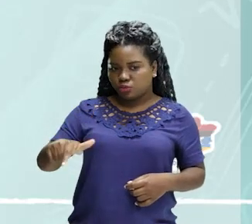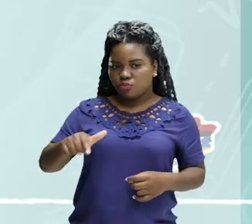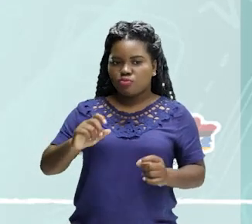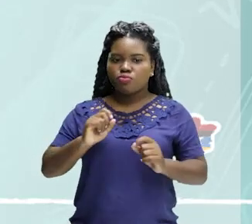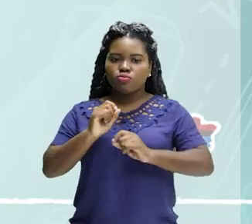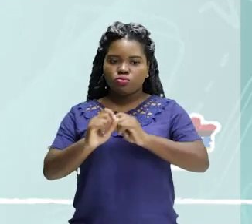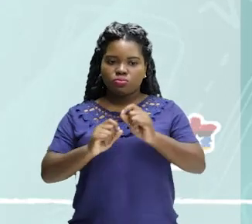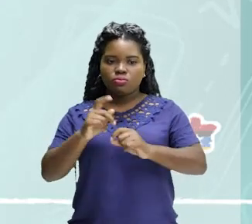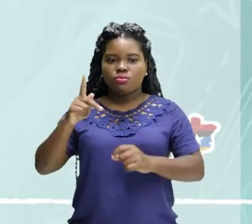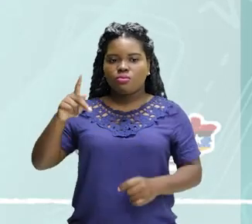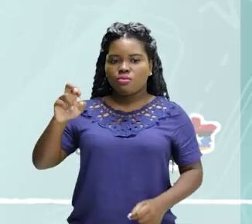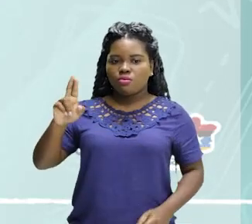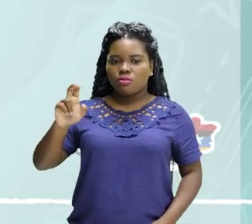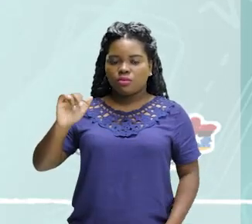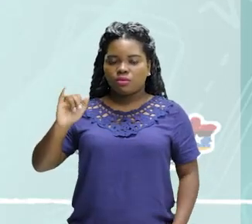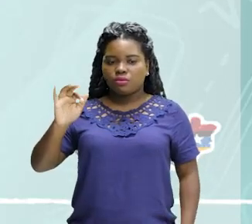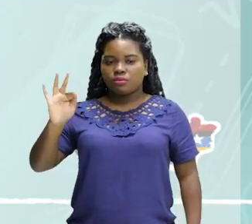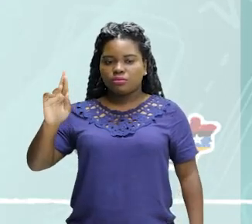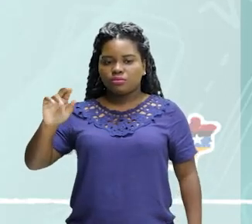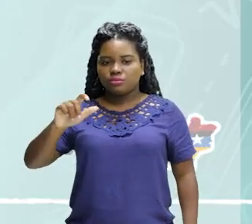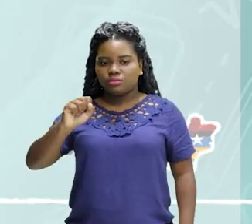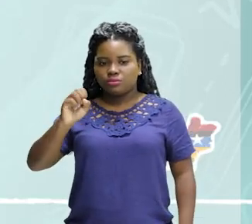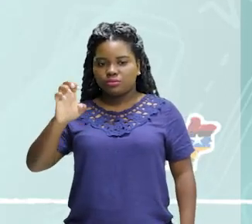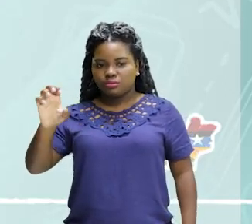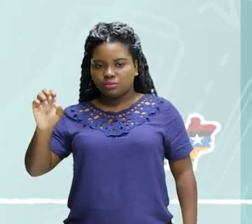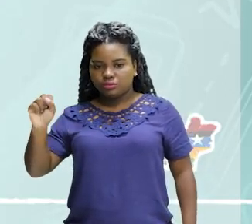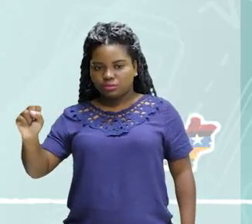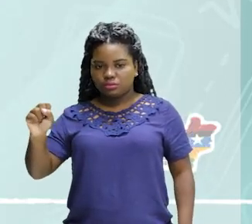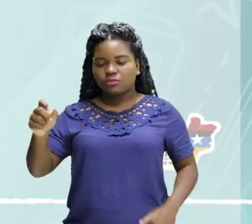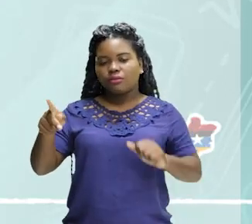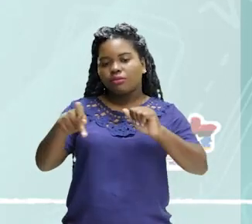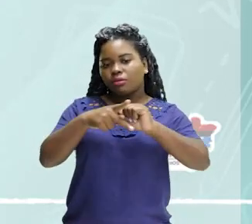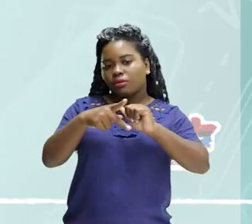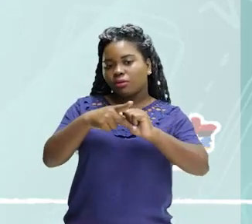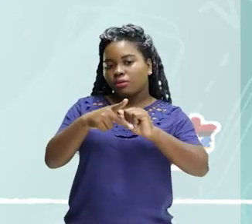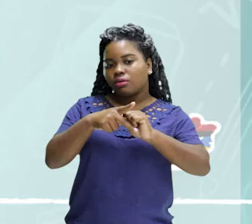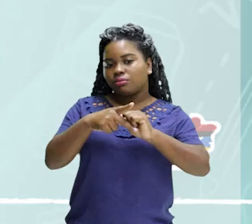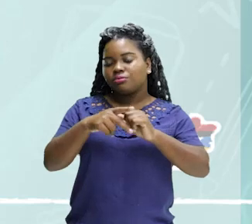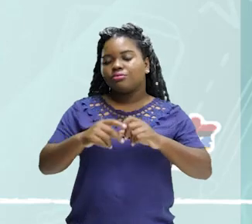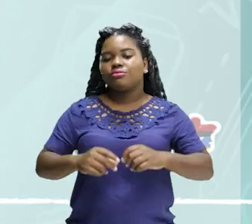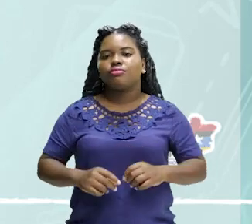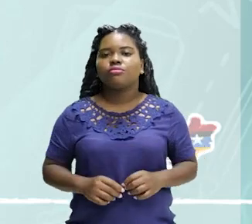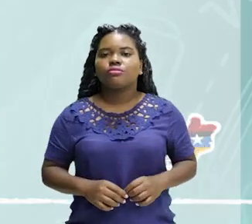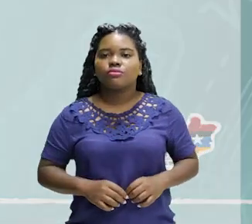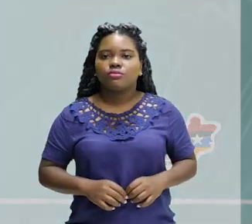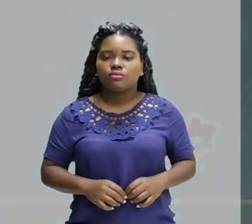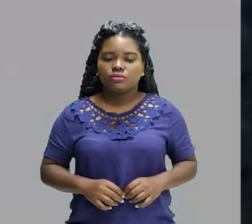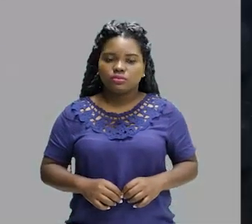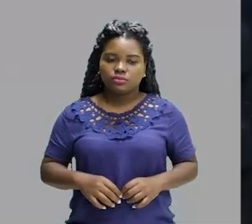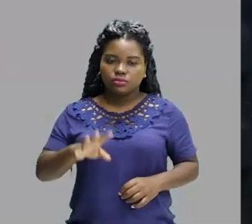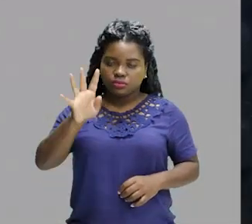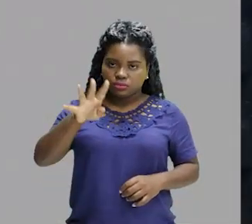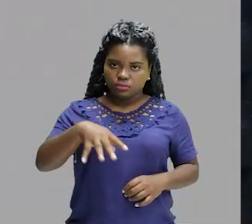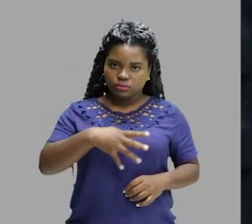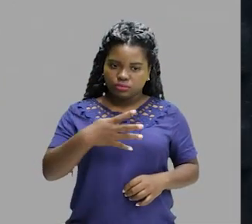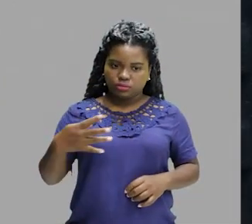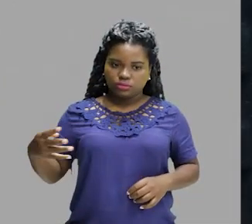Perífrases verbais del participio. Perífrases verbais del participio.